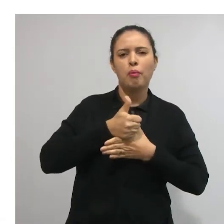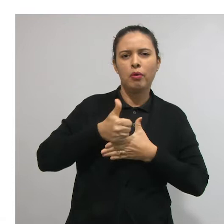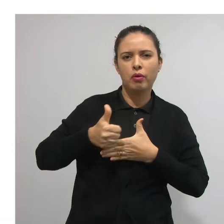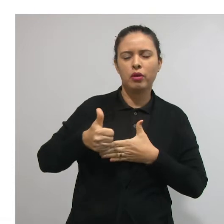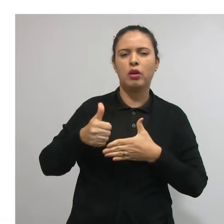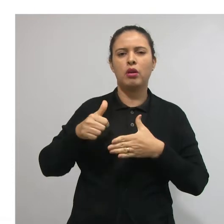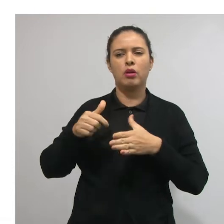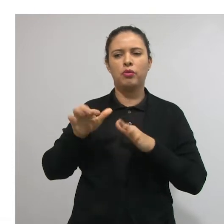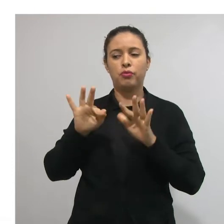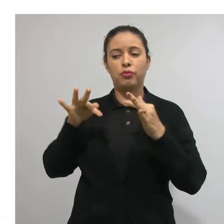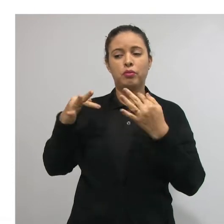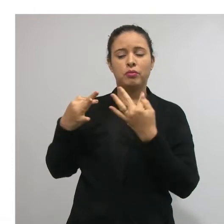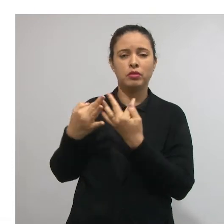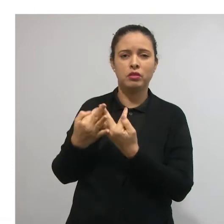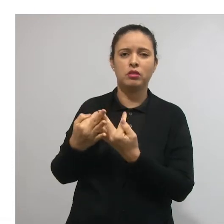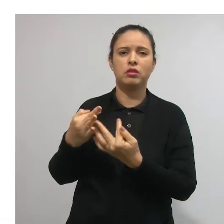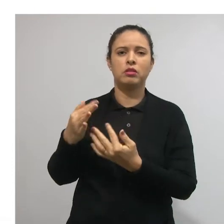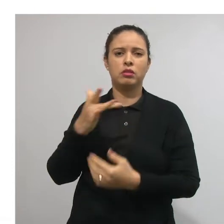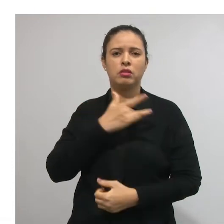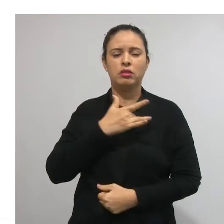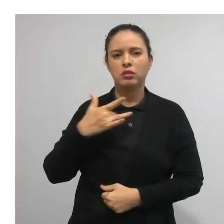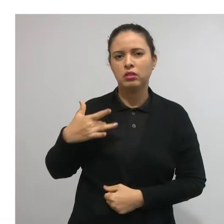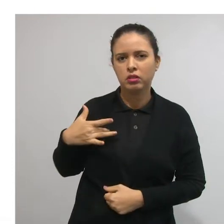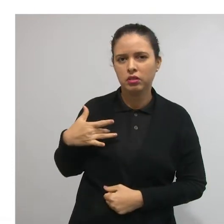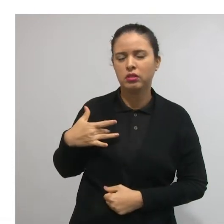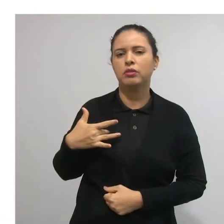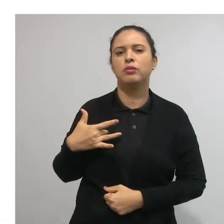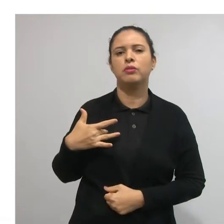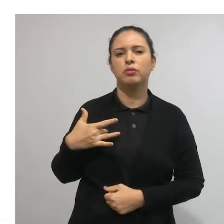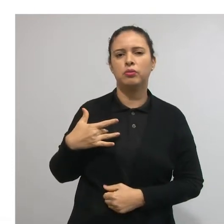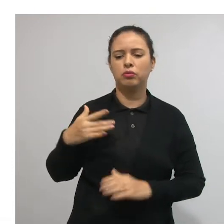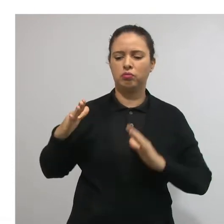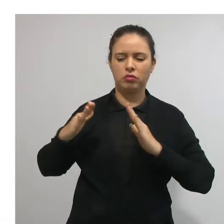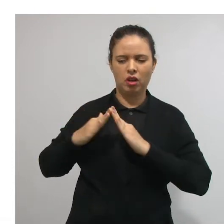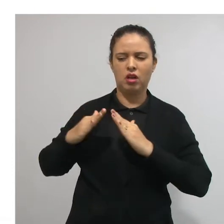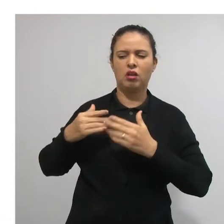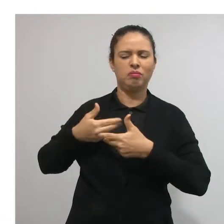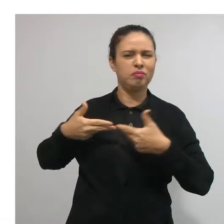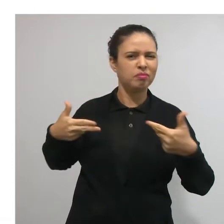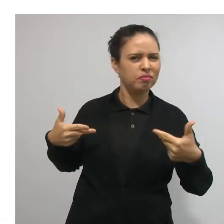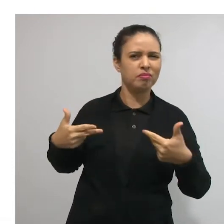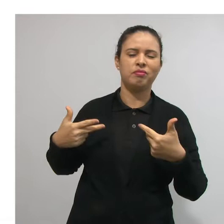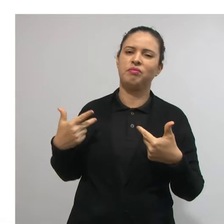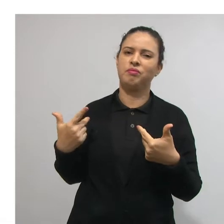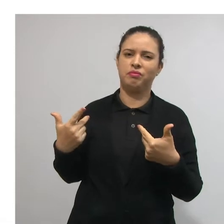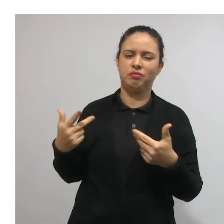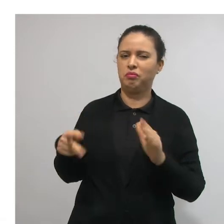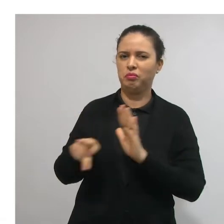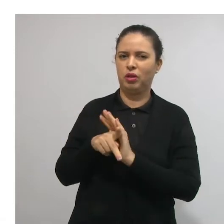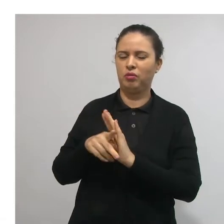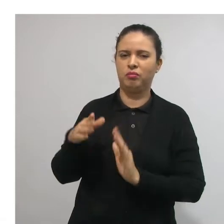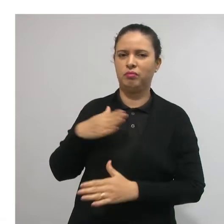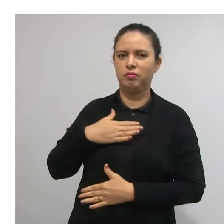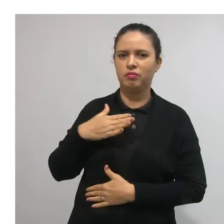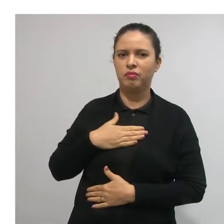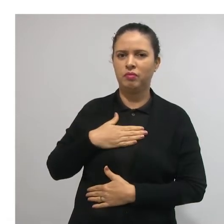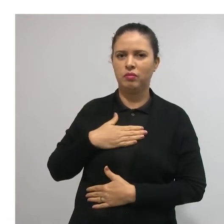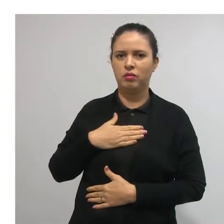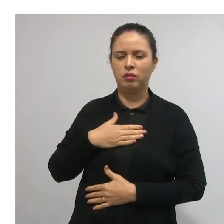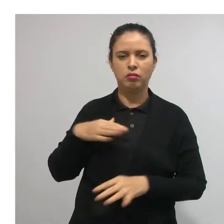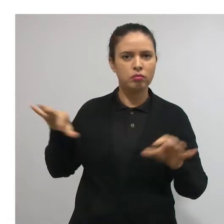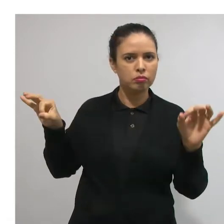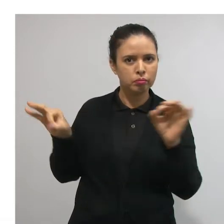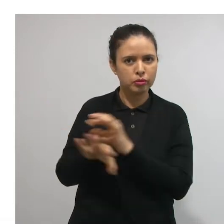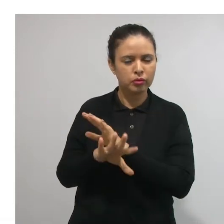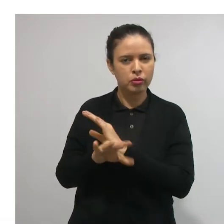Uma pessoa de família, enfim, ter saúde, né? A propriedade, enfim, eu preciso ter segurança, uma casa própria. Uma vez